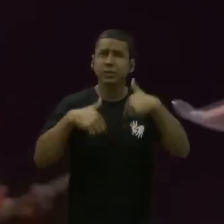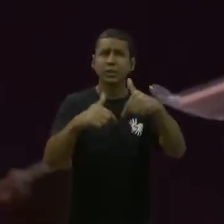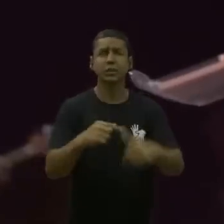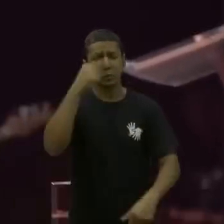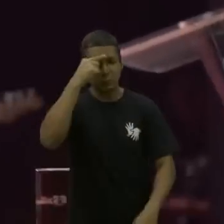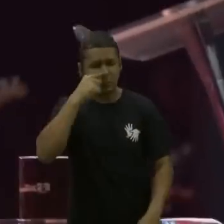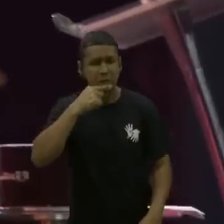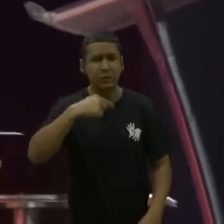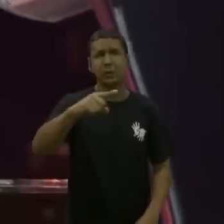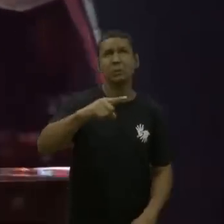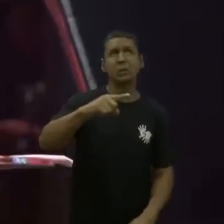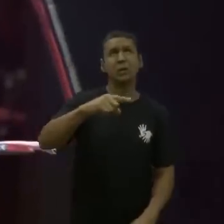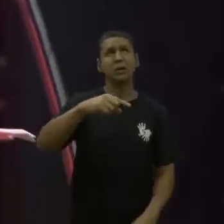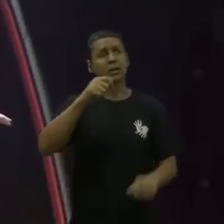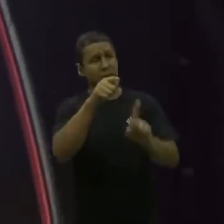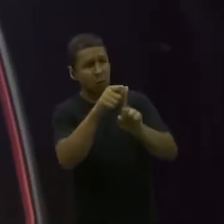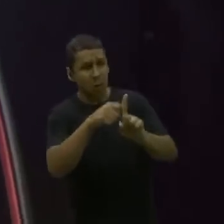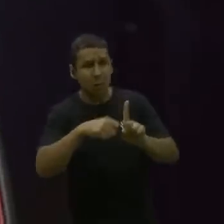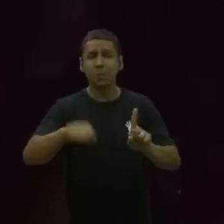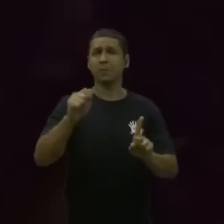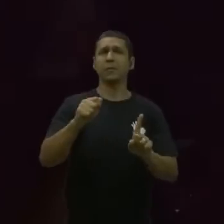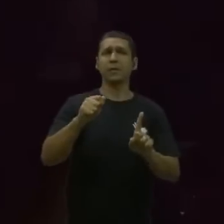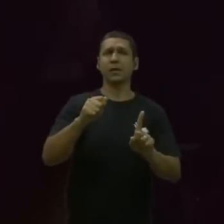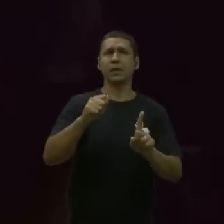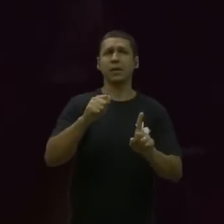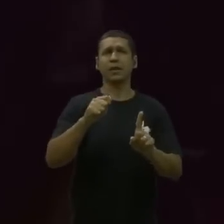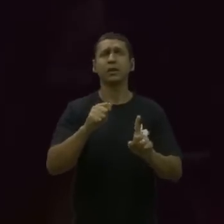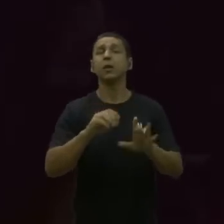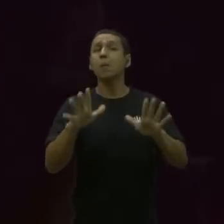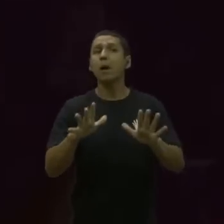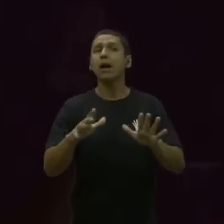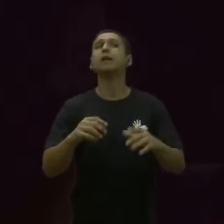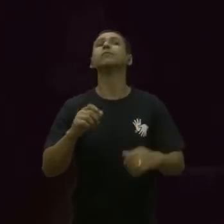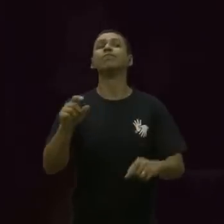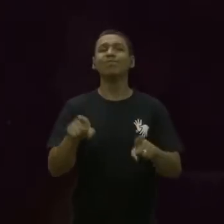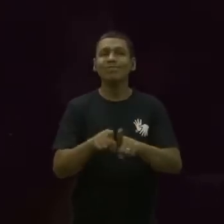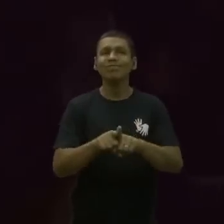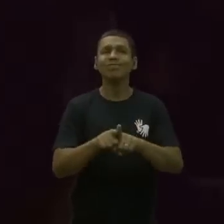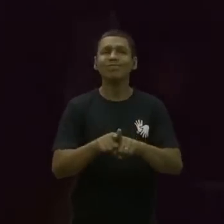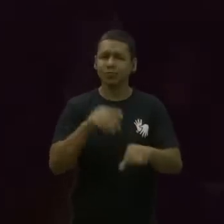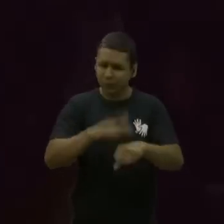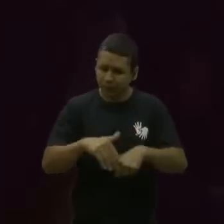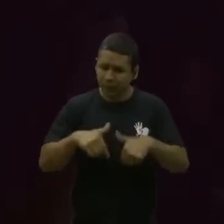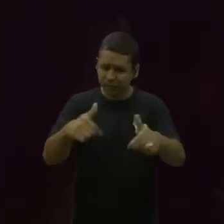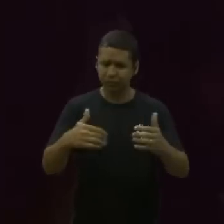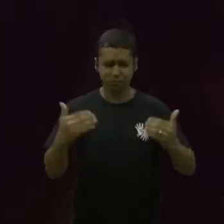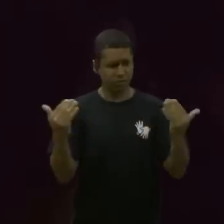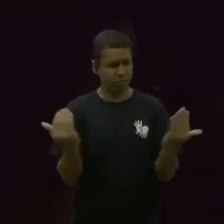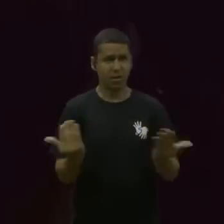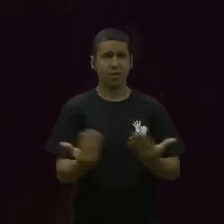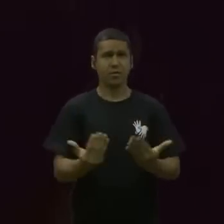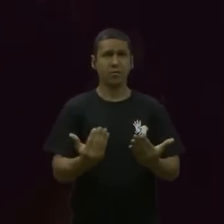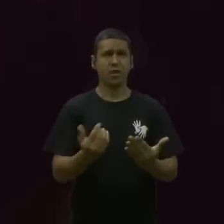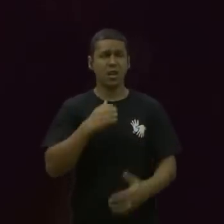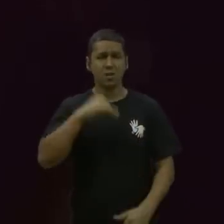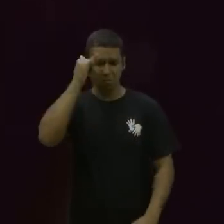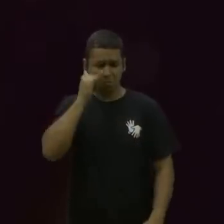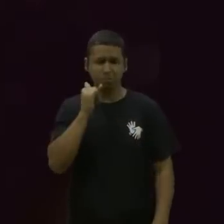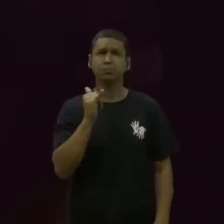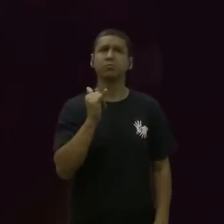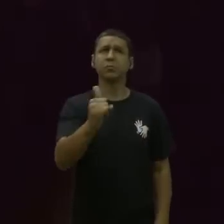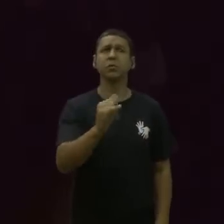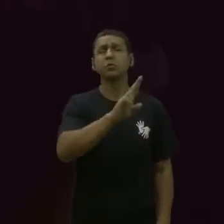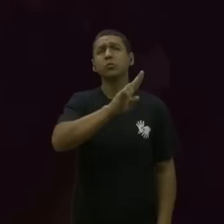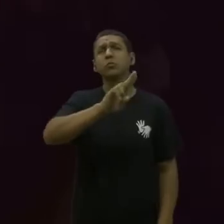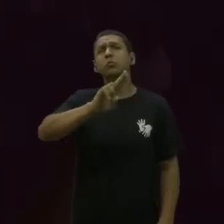Ele pode agir em 10 anos, mas Ele também pode agir agora. Agora. E eu vim profetizar